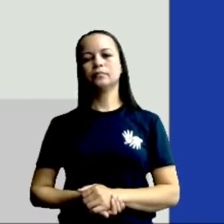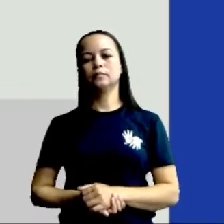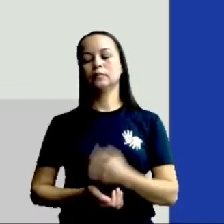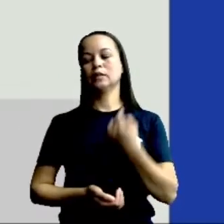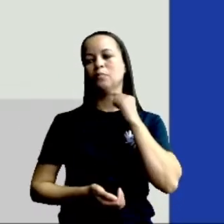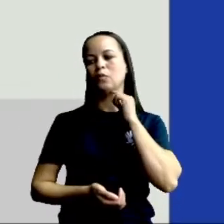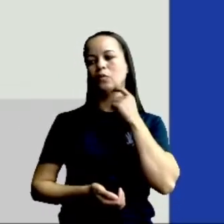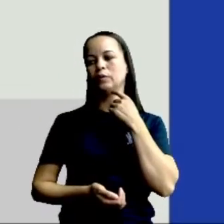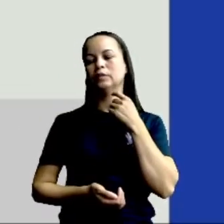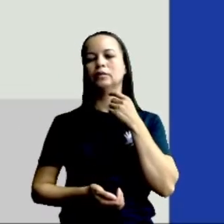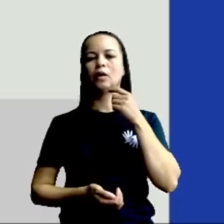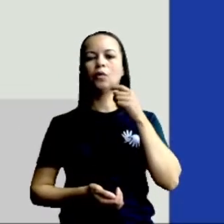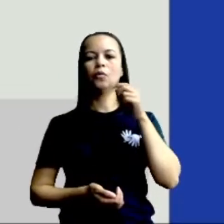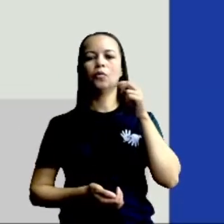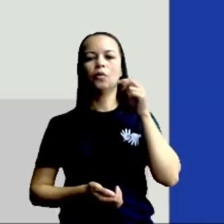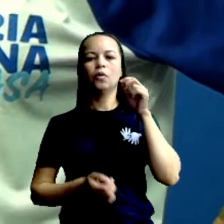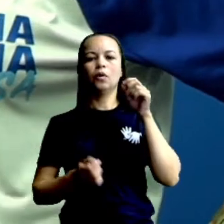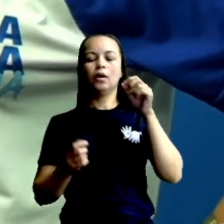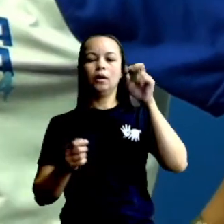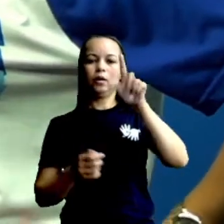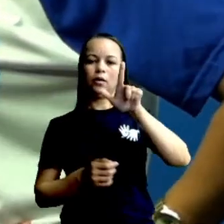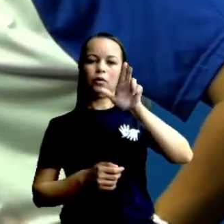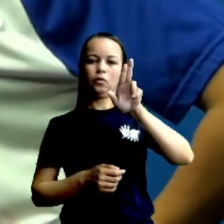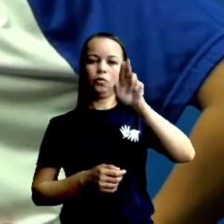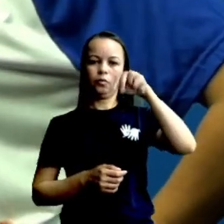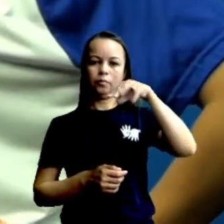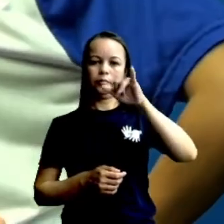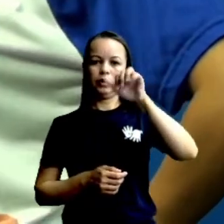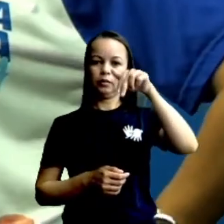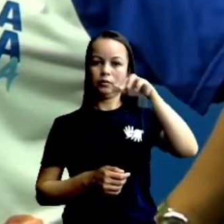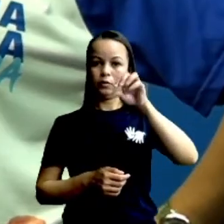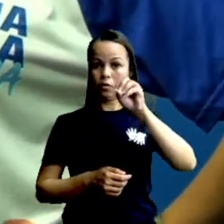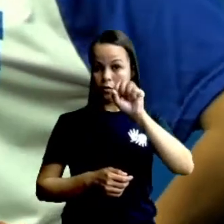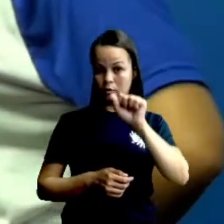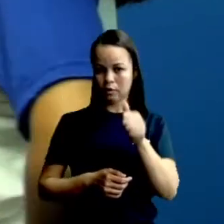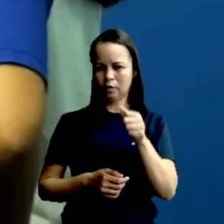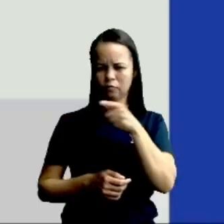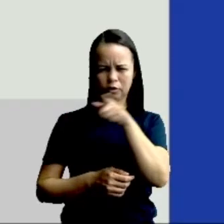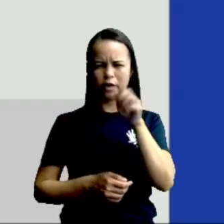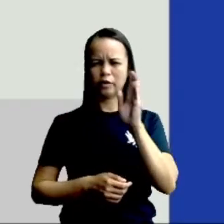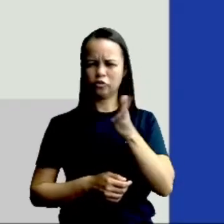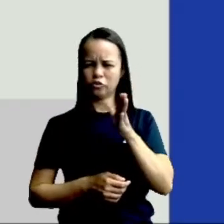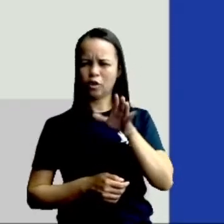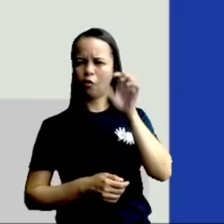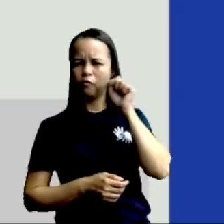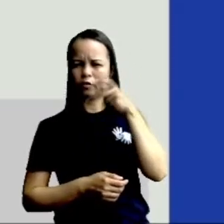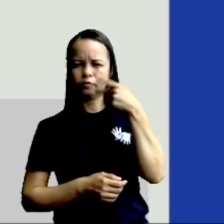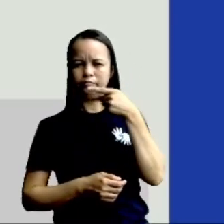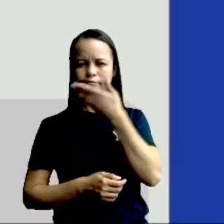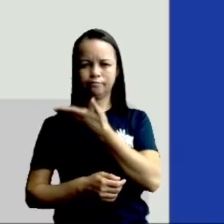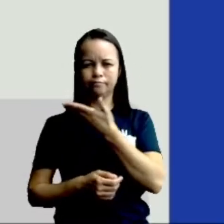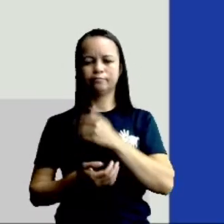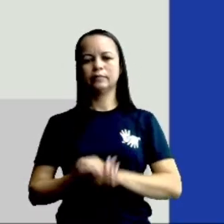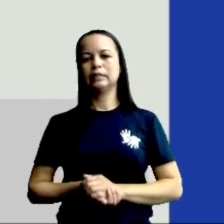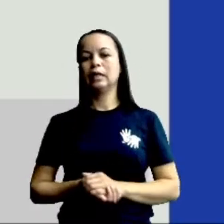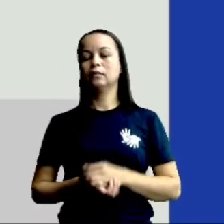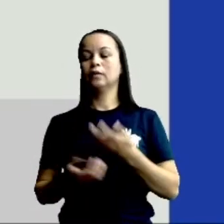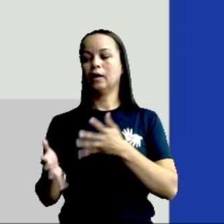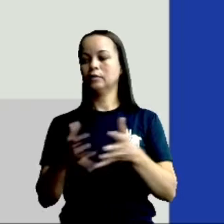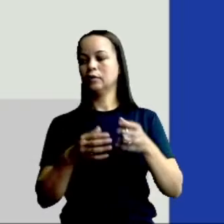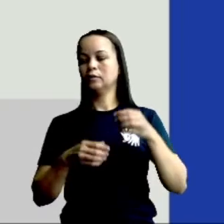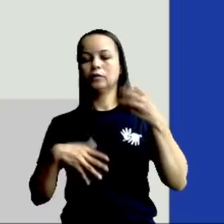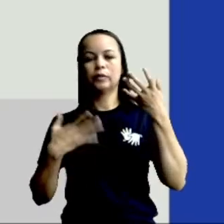Poluição luminosa. Já viram falar sobre isso? A professora Thalita vai falar. Trata-se do excesso de